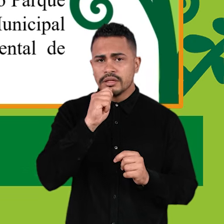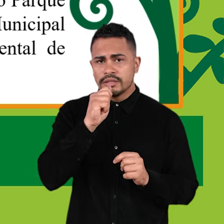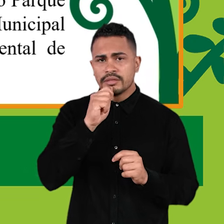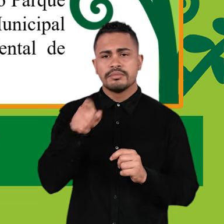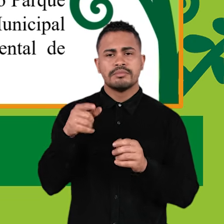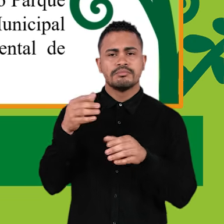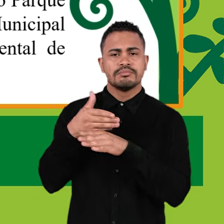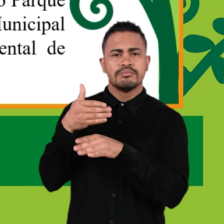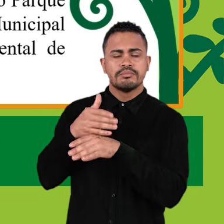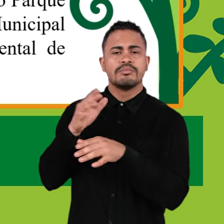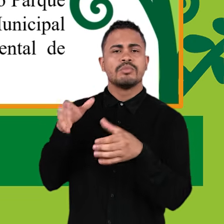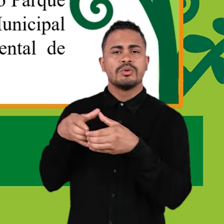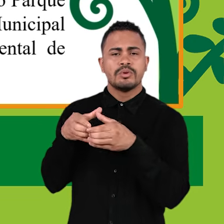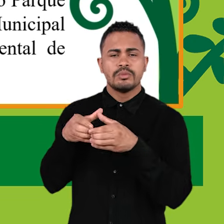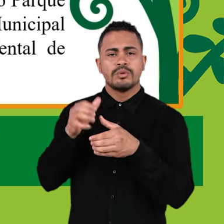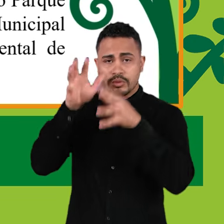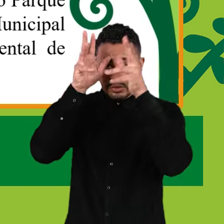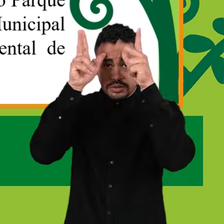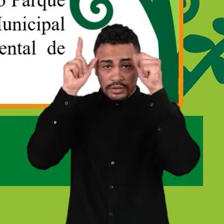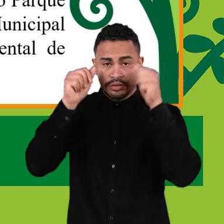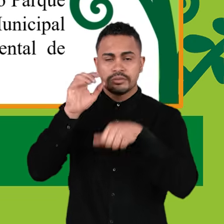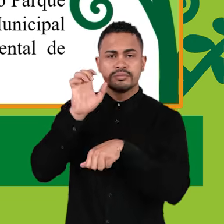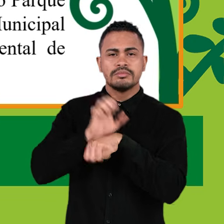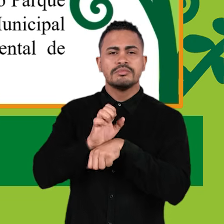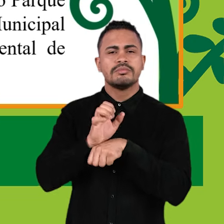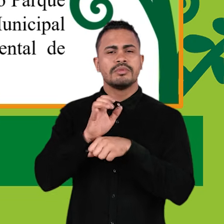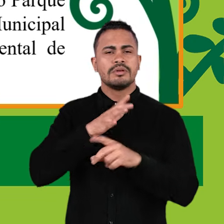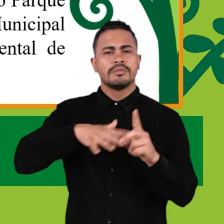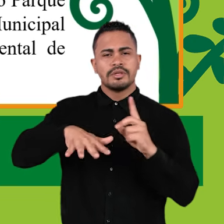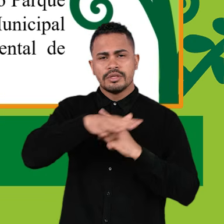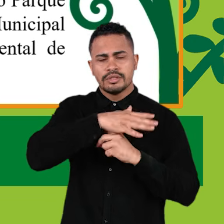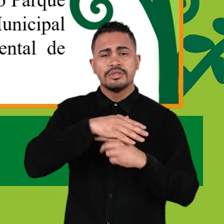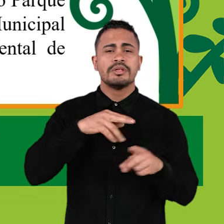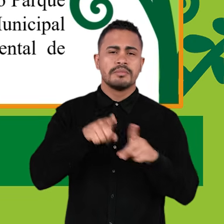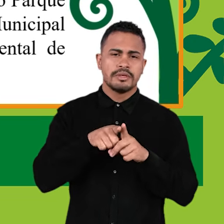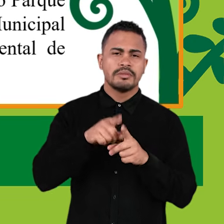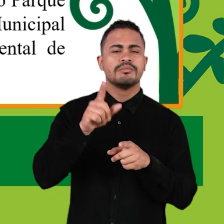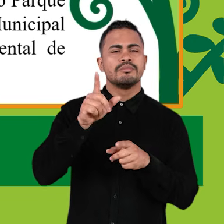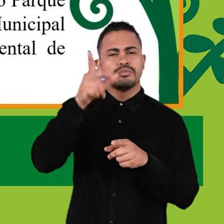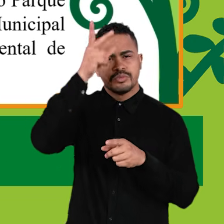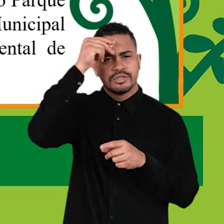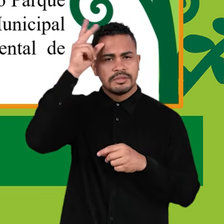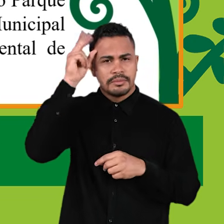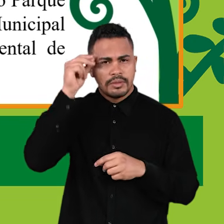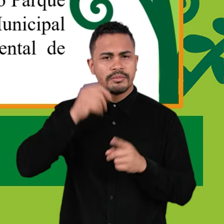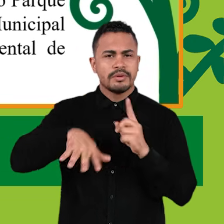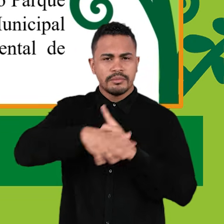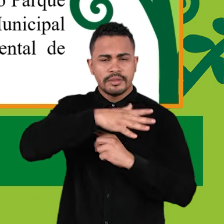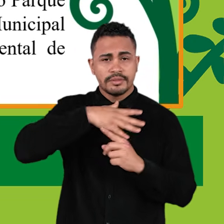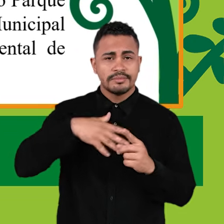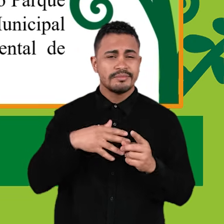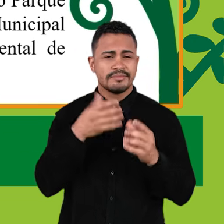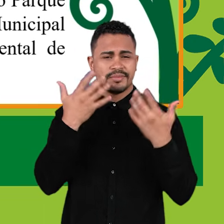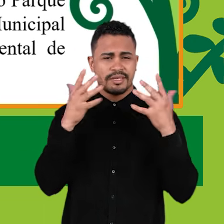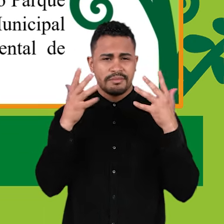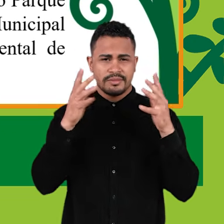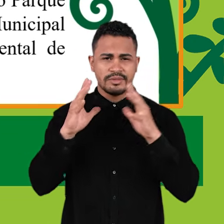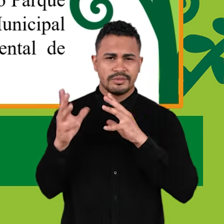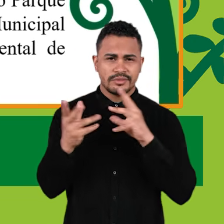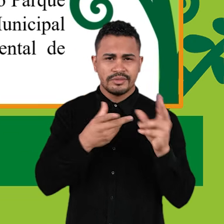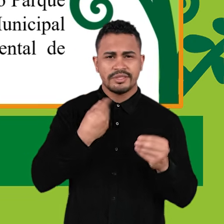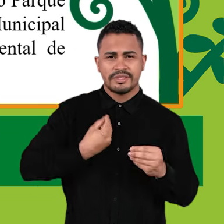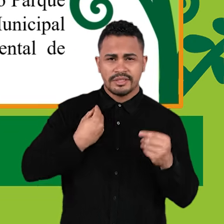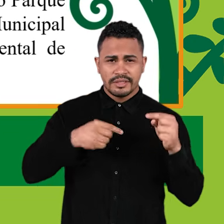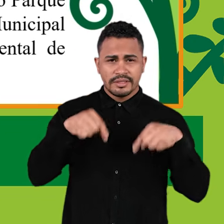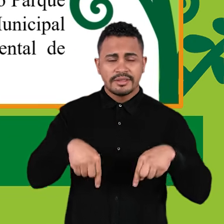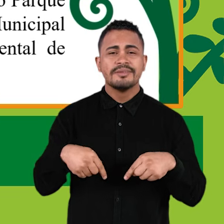cadeira do CRBio, sou membro do Conselho Estadual do Meio Ambiente e do Conselho Municipal do Meio Ambiente. Parabéns a todos e todas que estão aqui, que